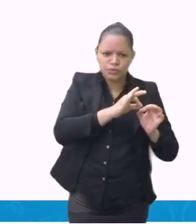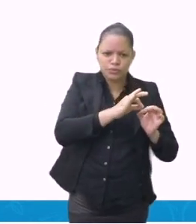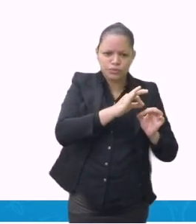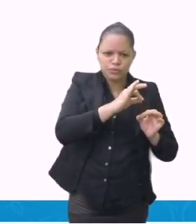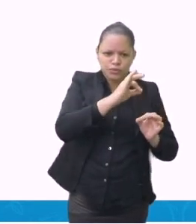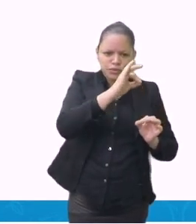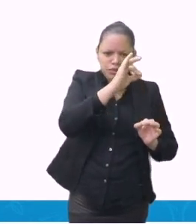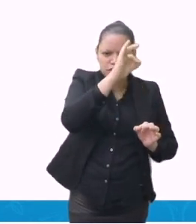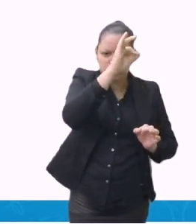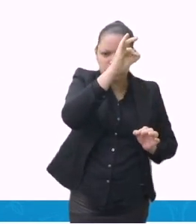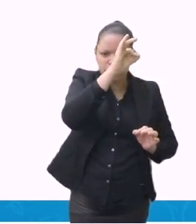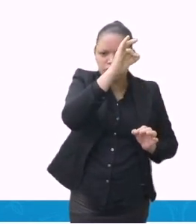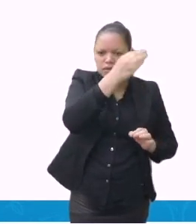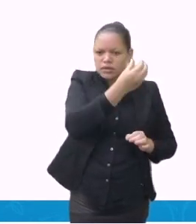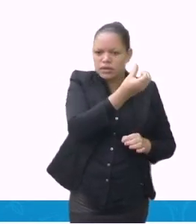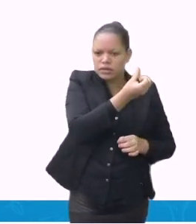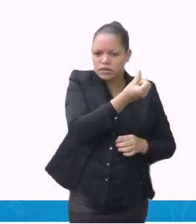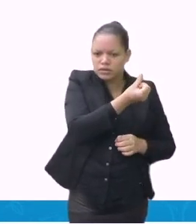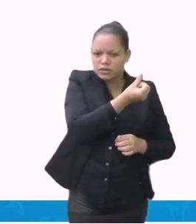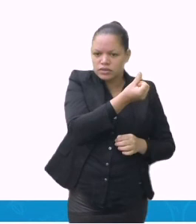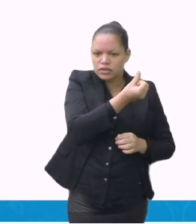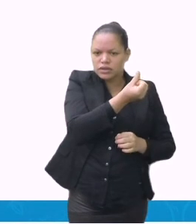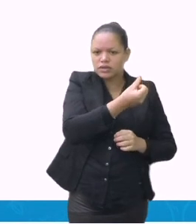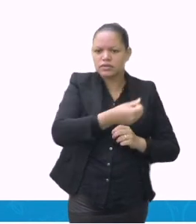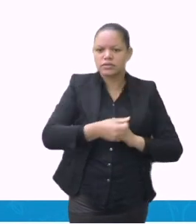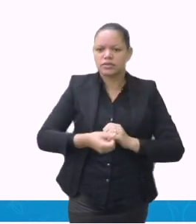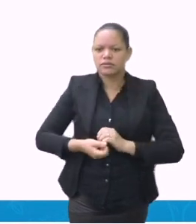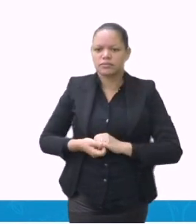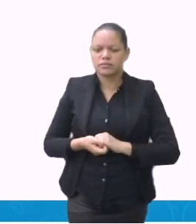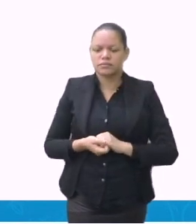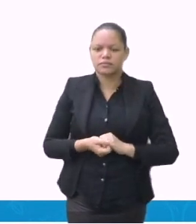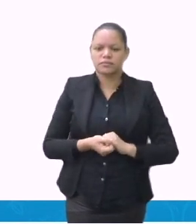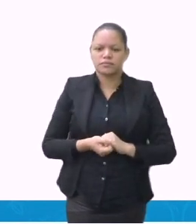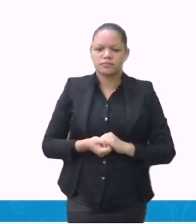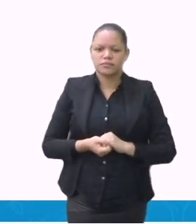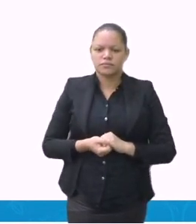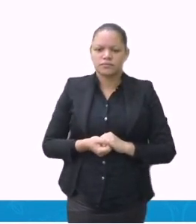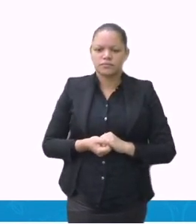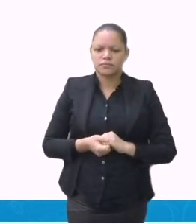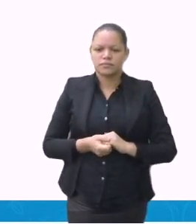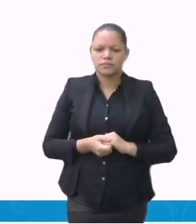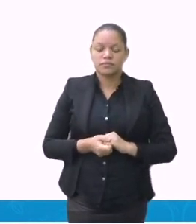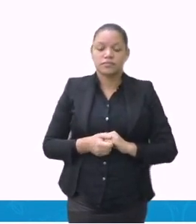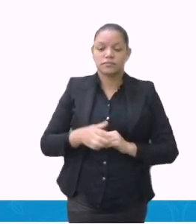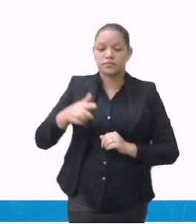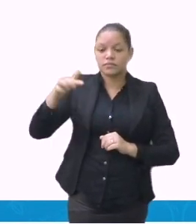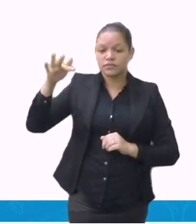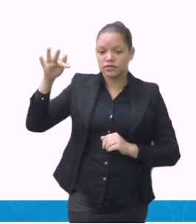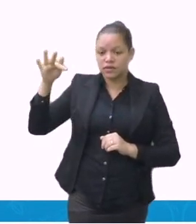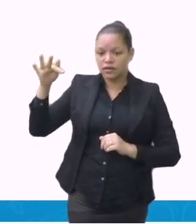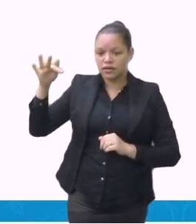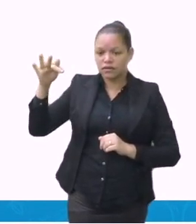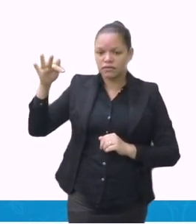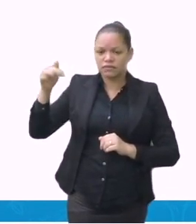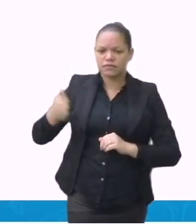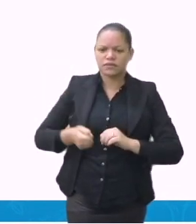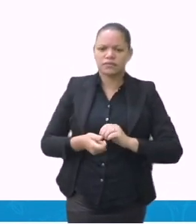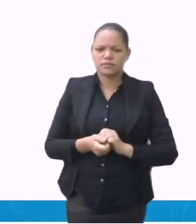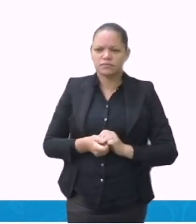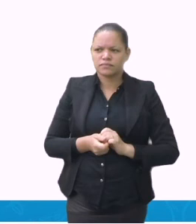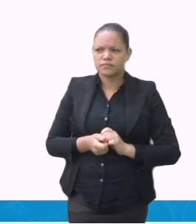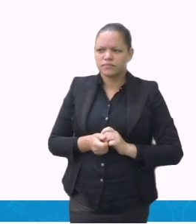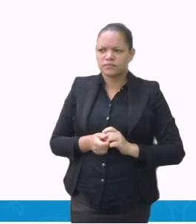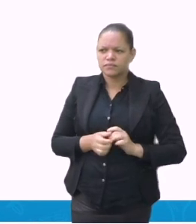Coluna 5, linha 6. Letra F,